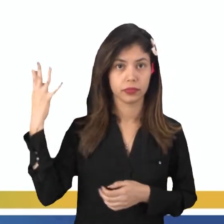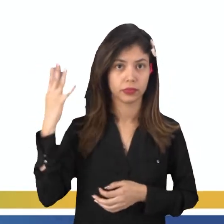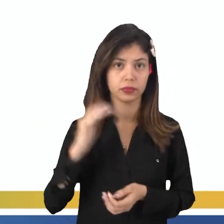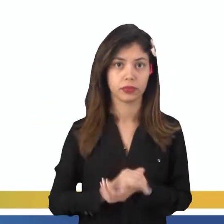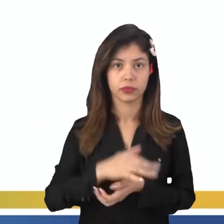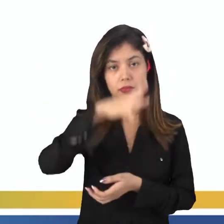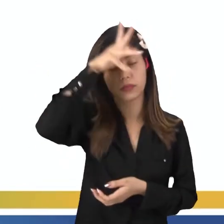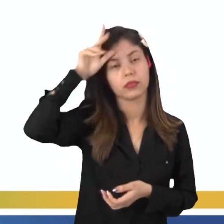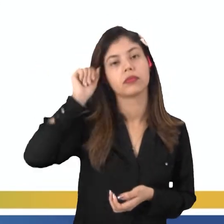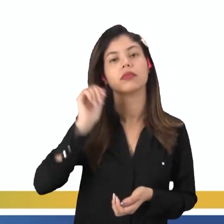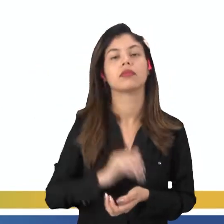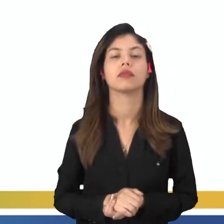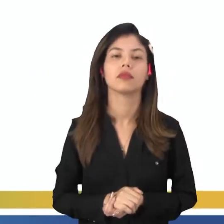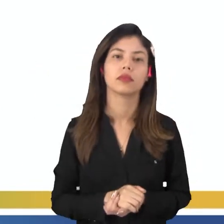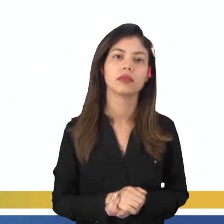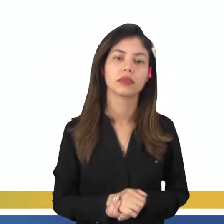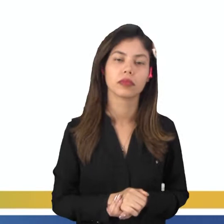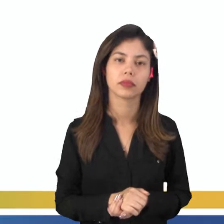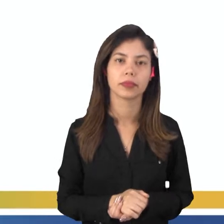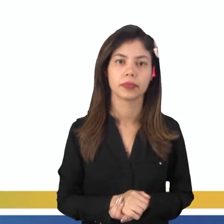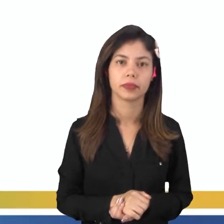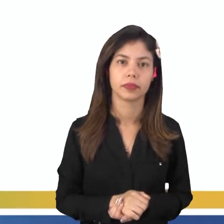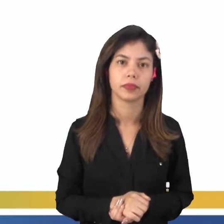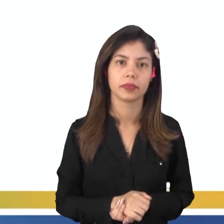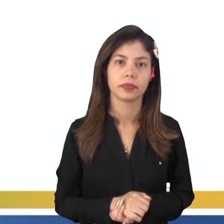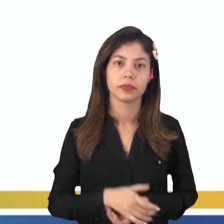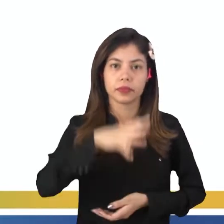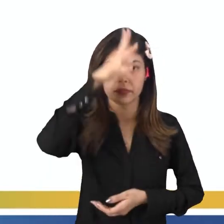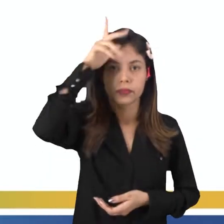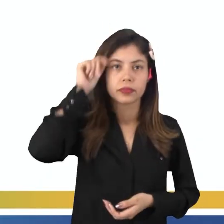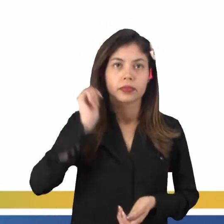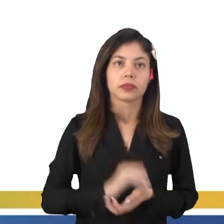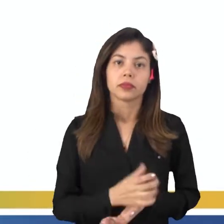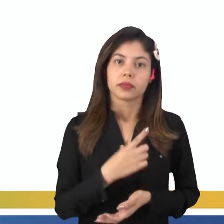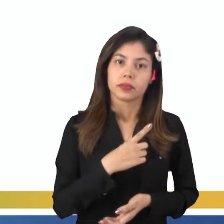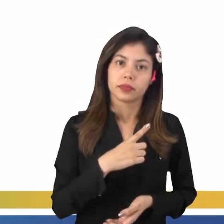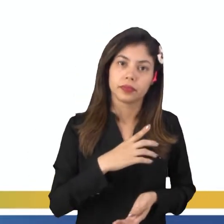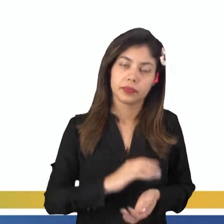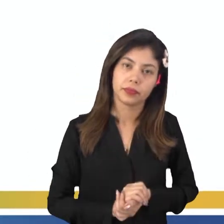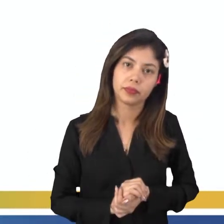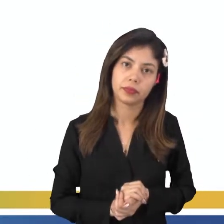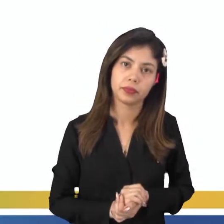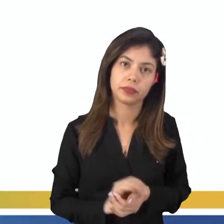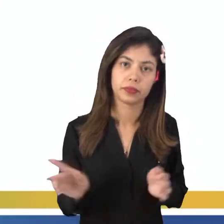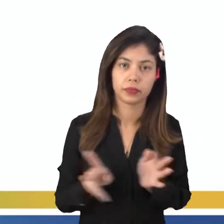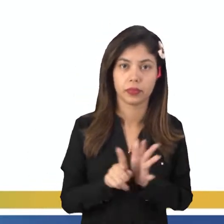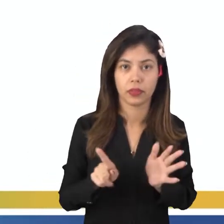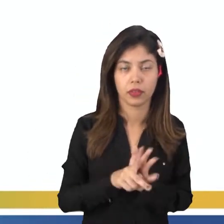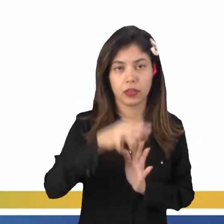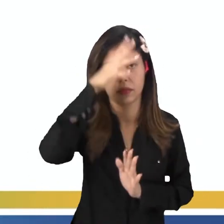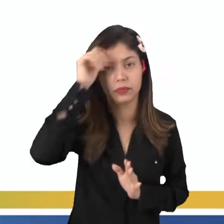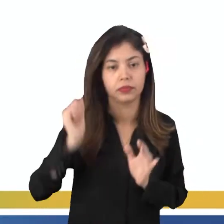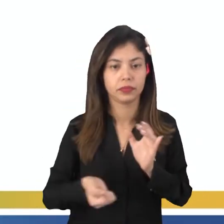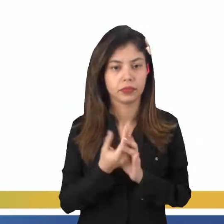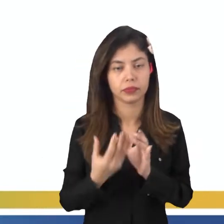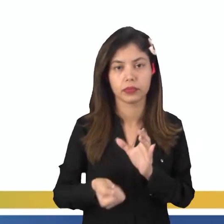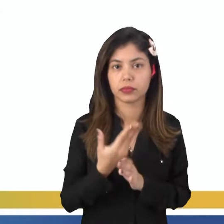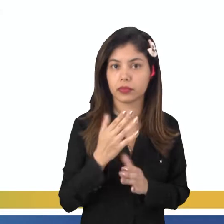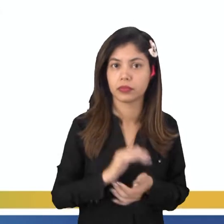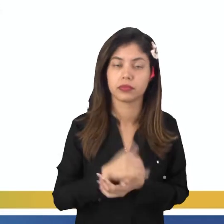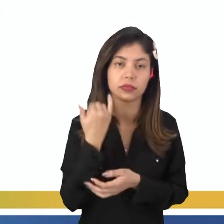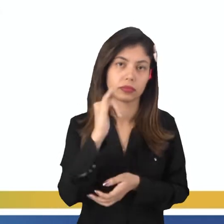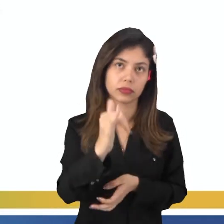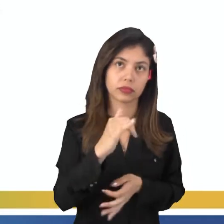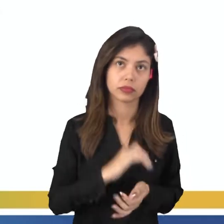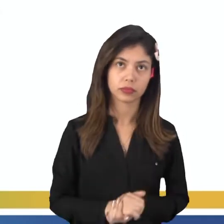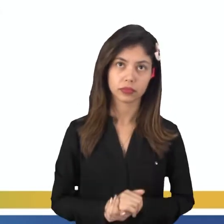região amazônica. Então, na região do Amazonas, nós temos a Zona Franca de Manaus, que produz